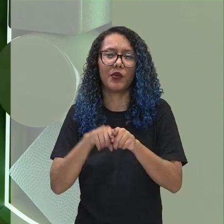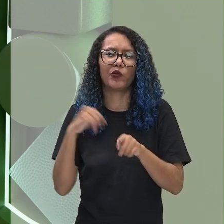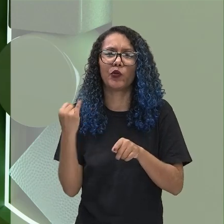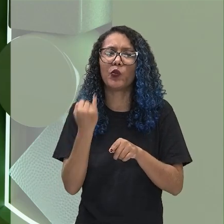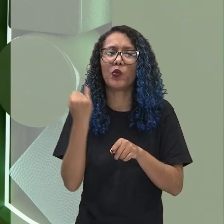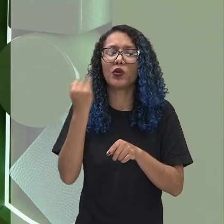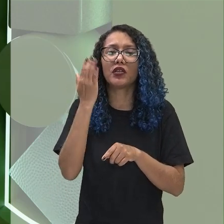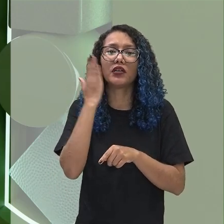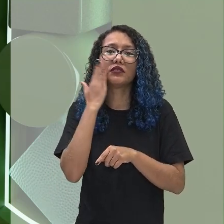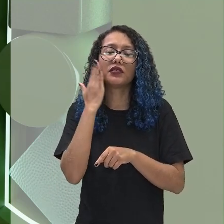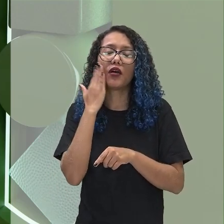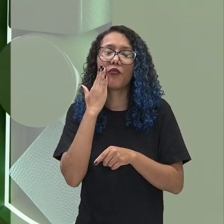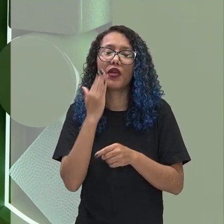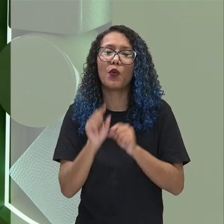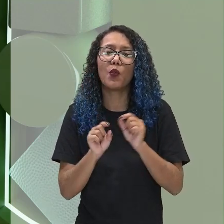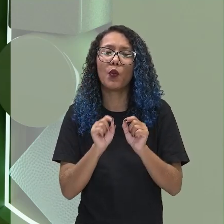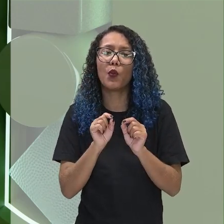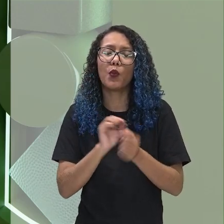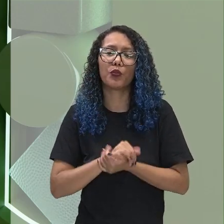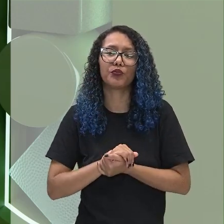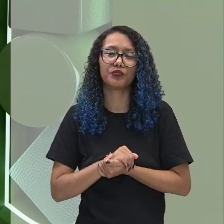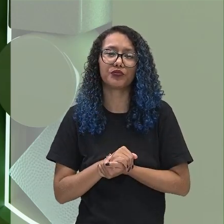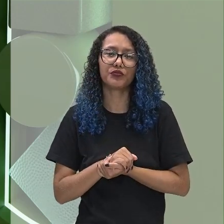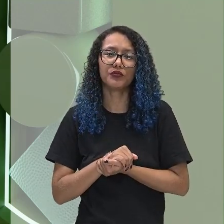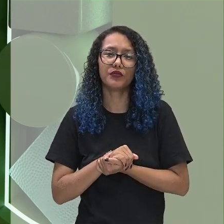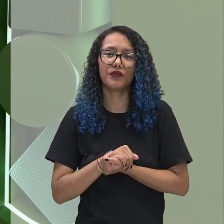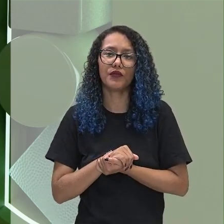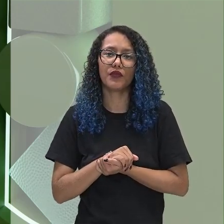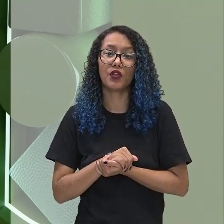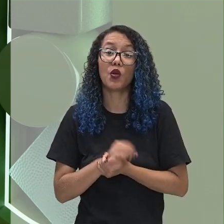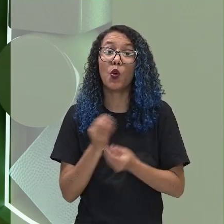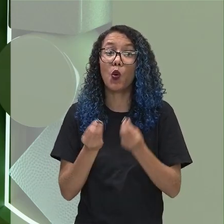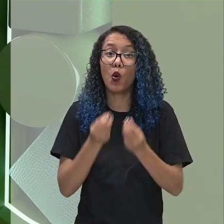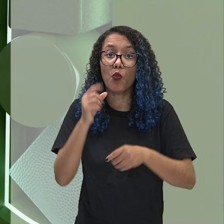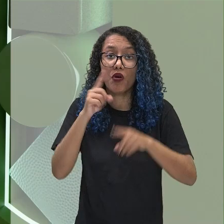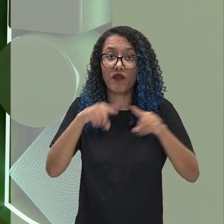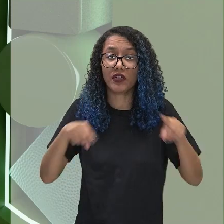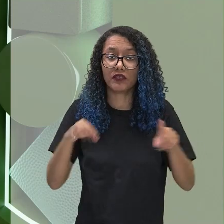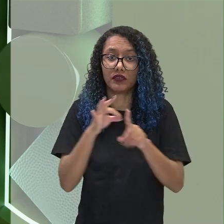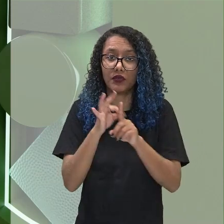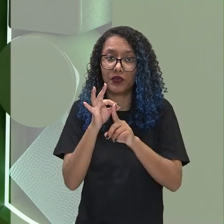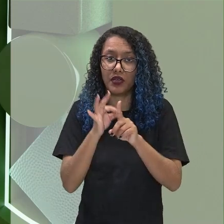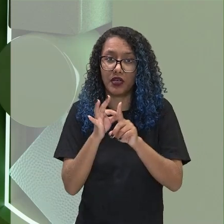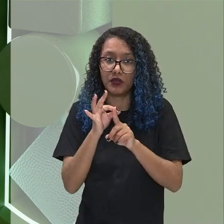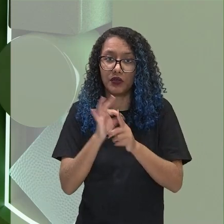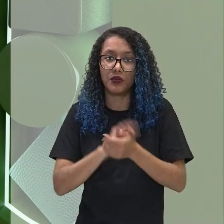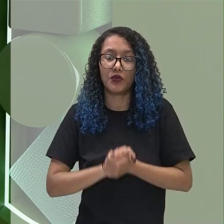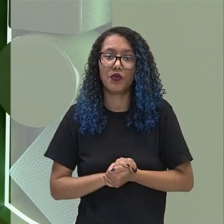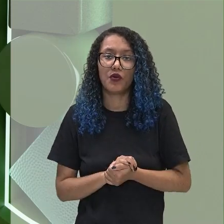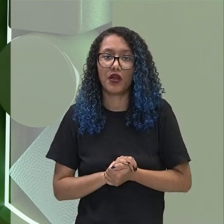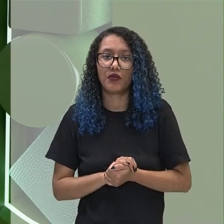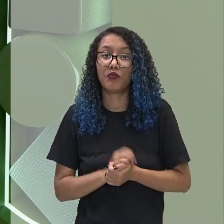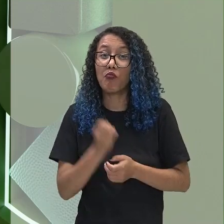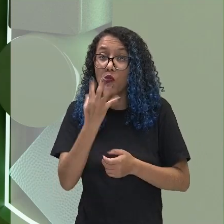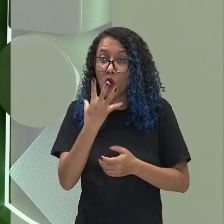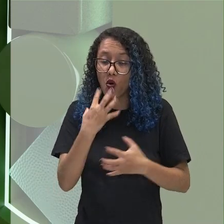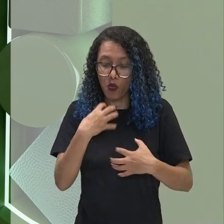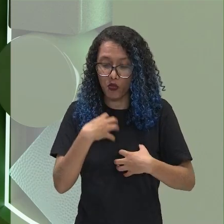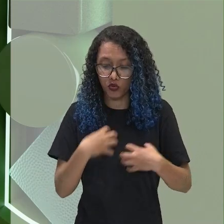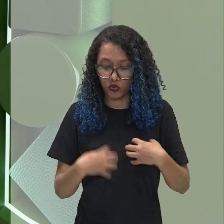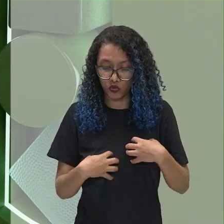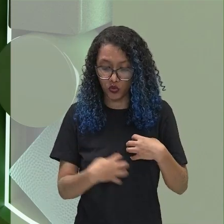identificar ali a variação de temperatura que expõe o corpo, os seus órgãos vitais